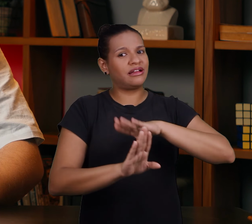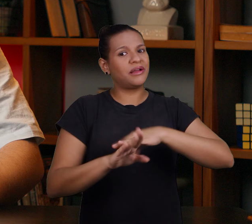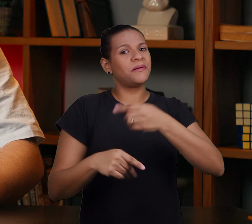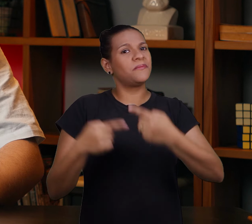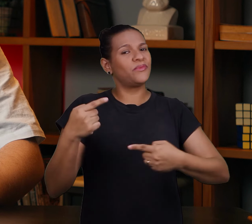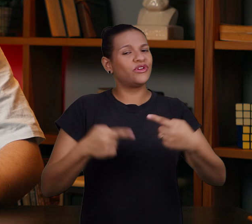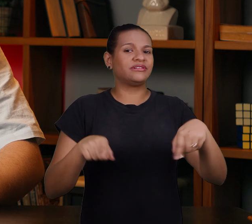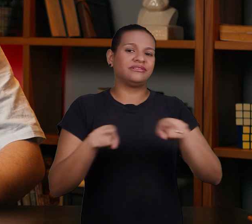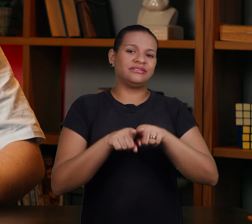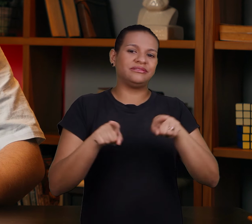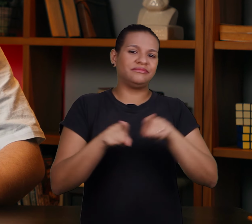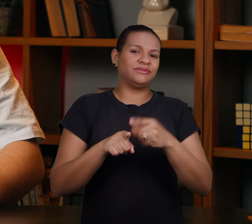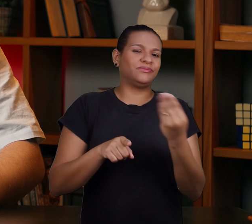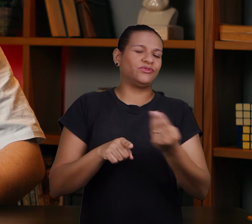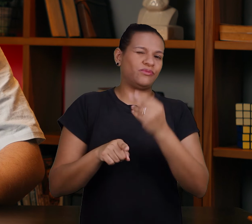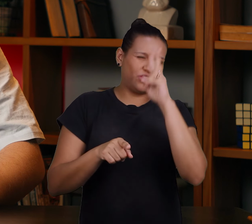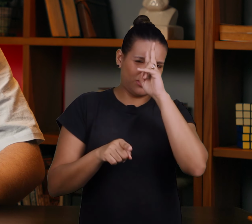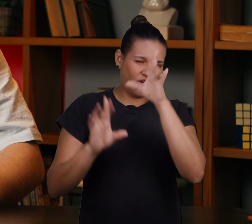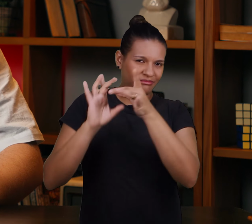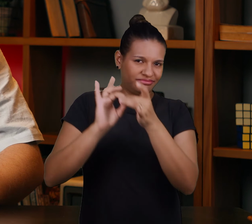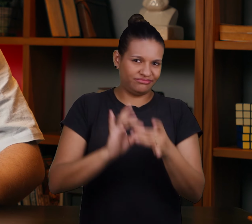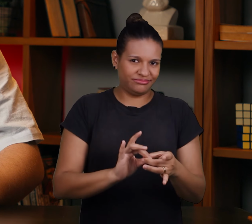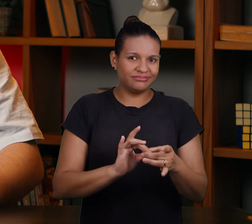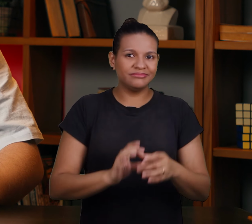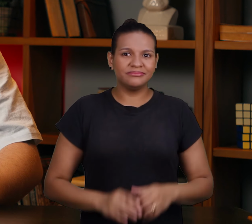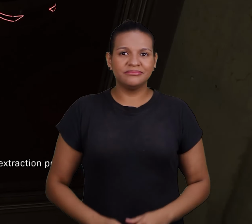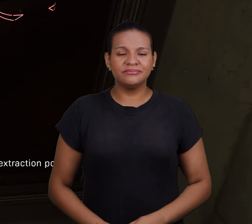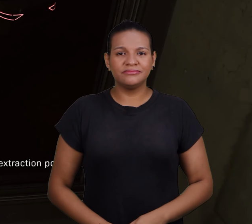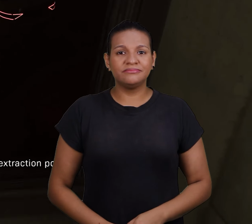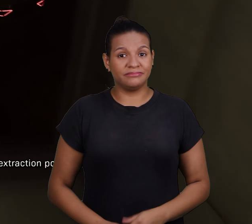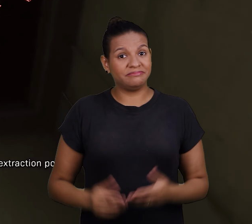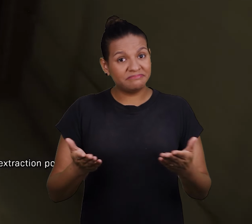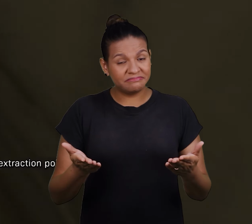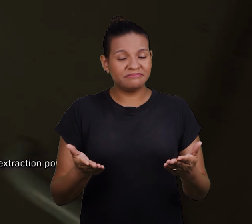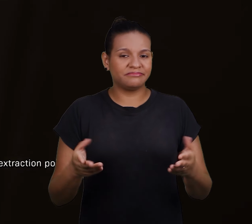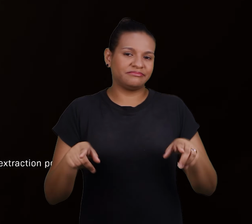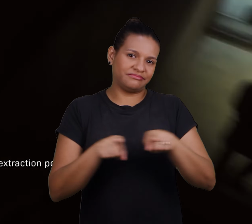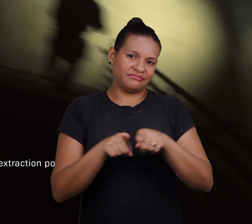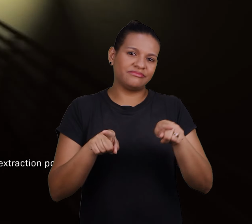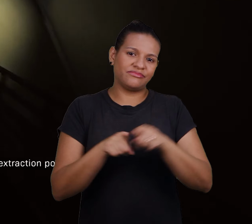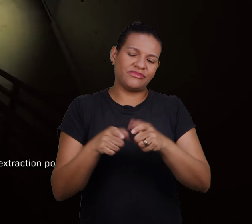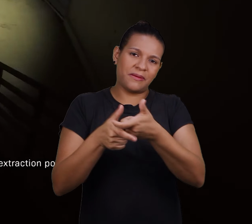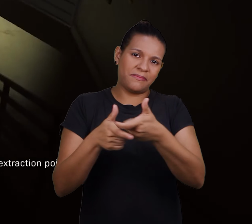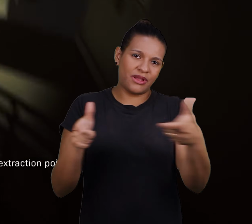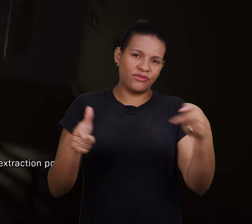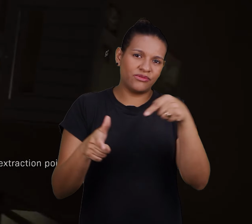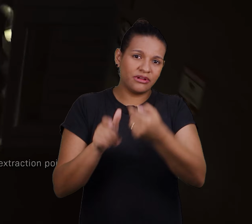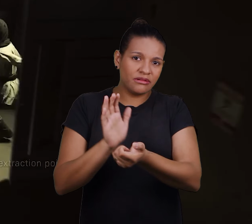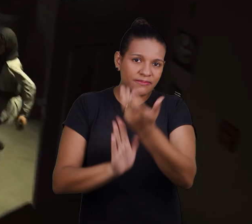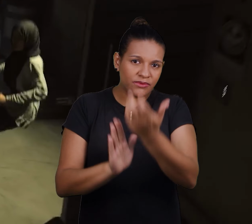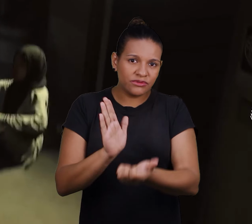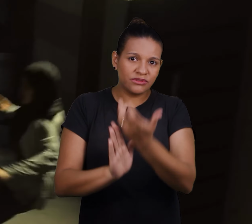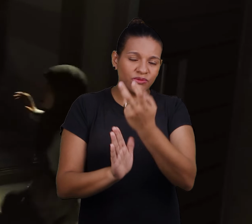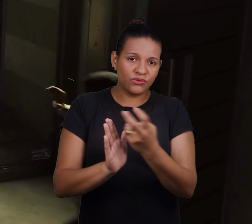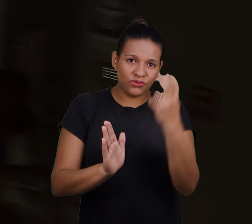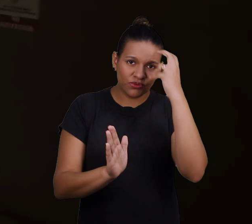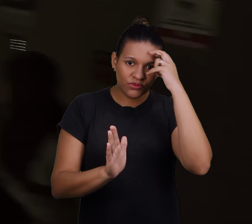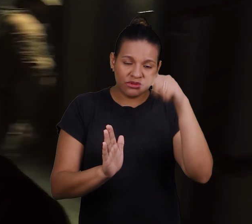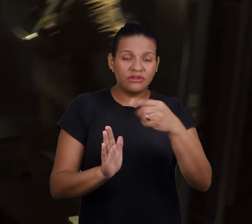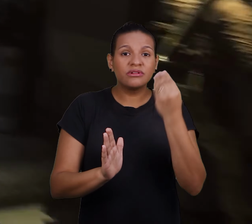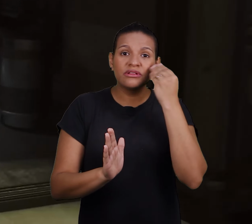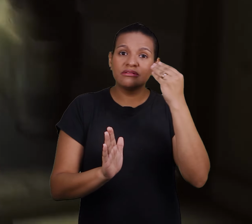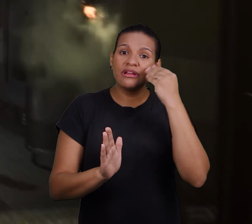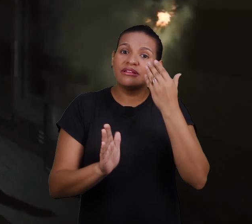mas também analisar pela narrativa daqueles que foram historicamente silenciados. No entanto, a grande maioria da produção cultural